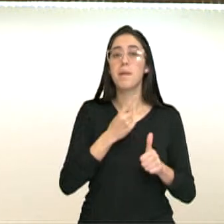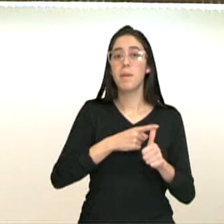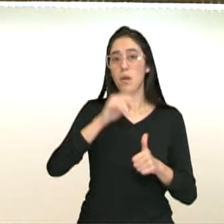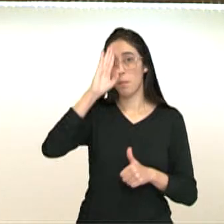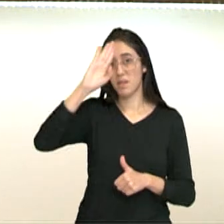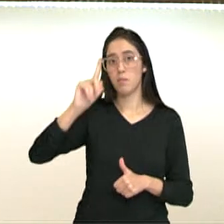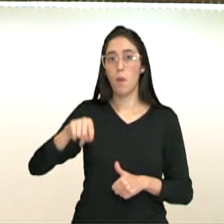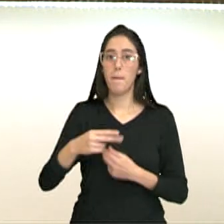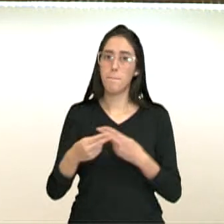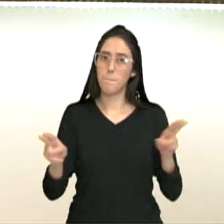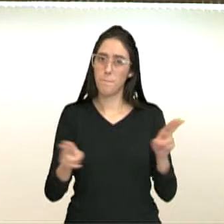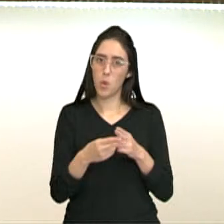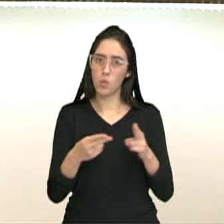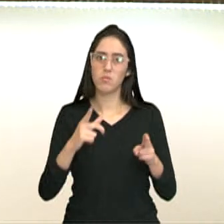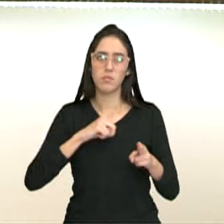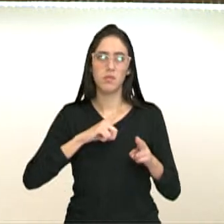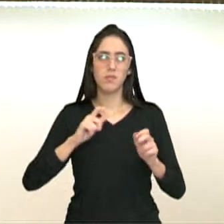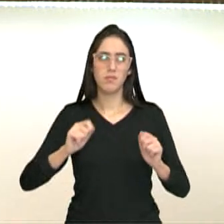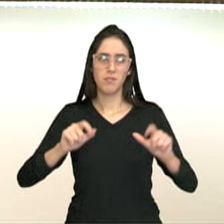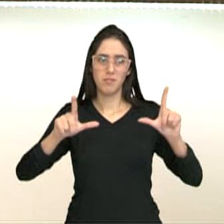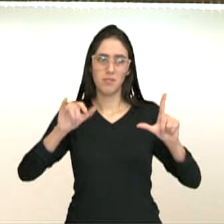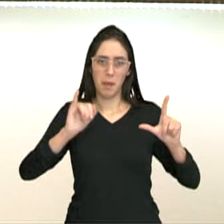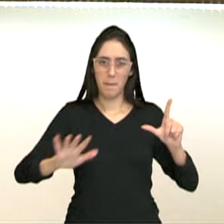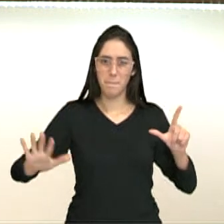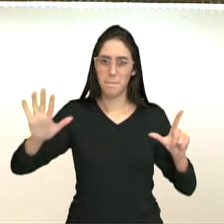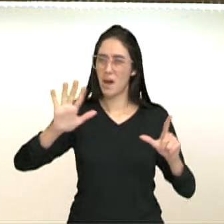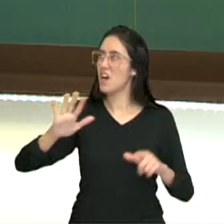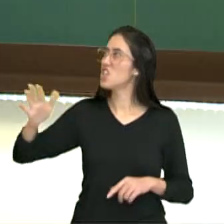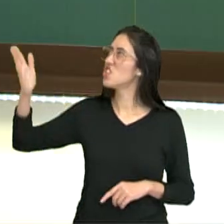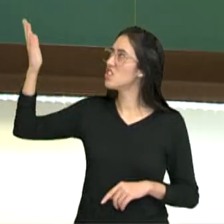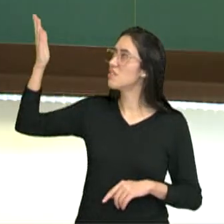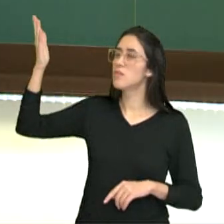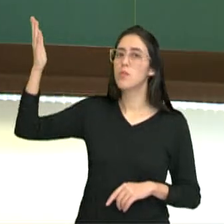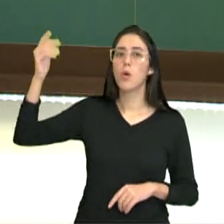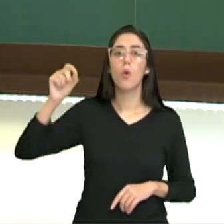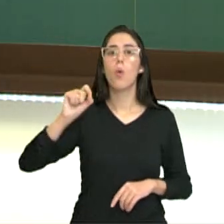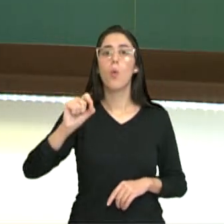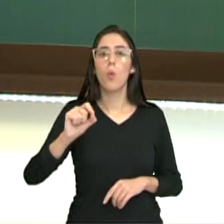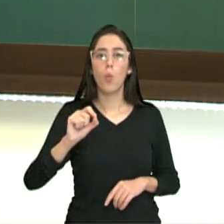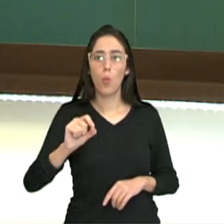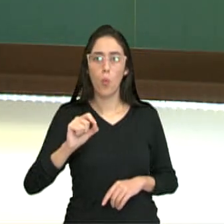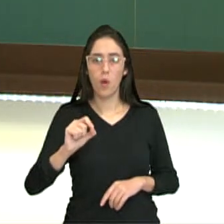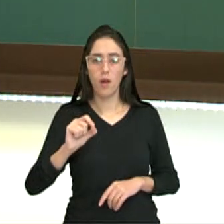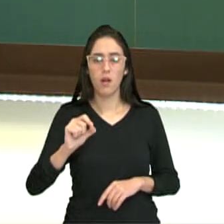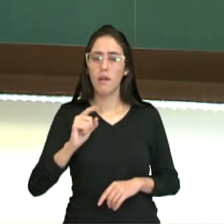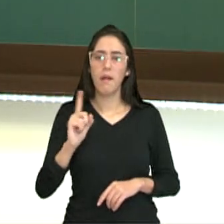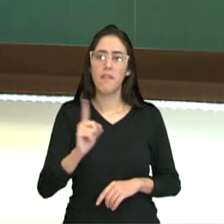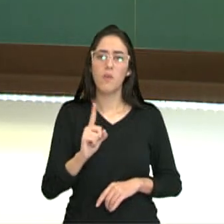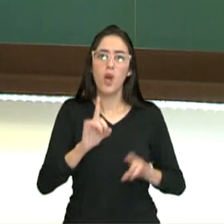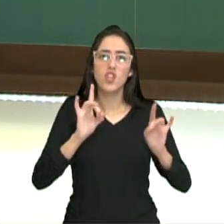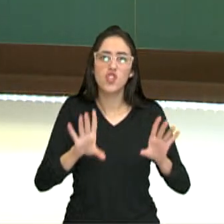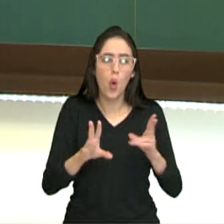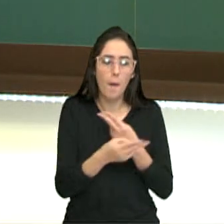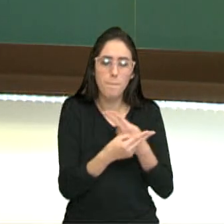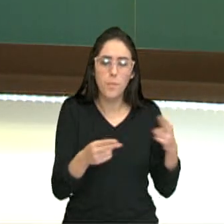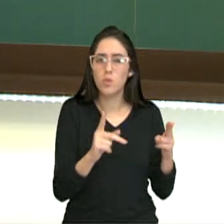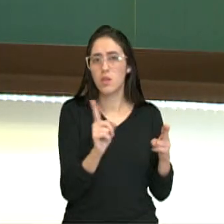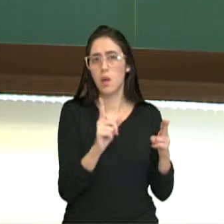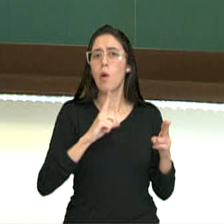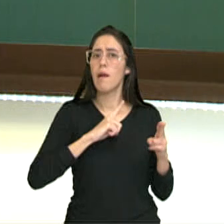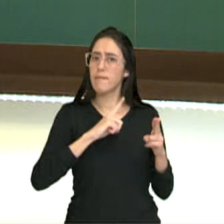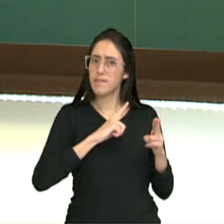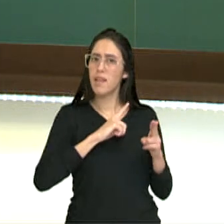essa banda aqui, as imagens que a gente vê no slide, ela não se concentra apenas na música, aqui tem uma